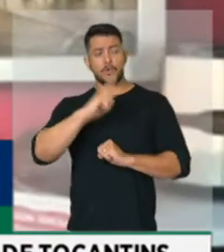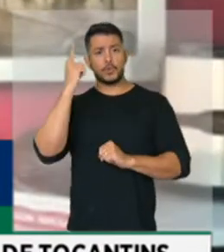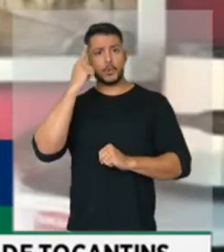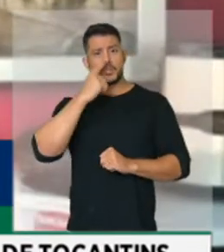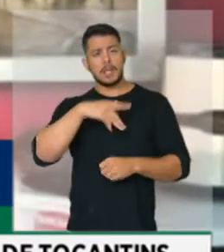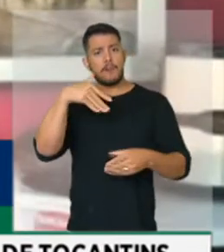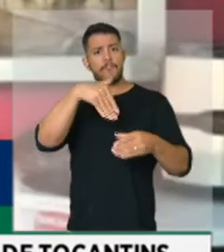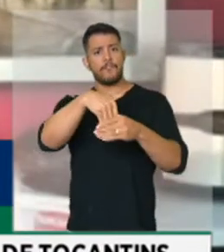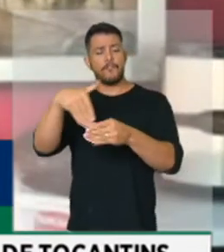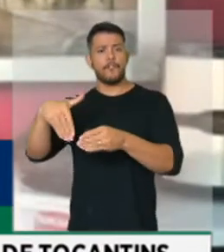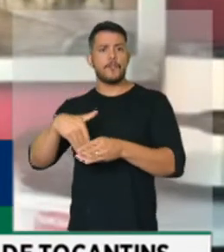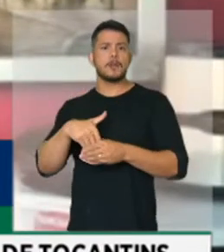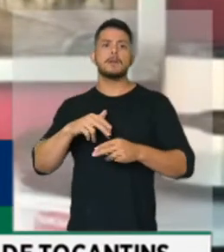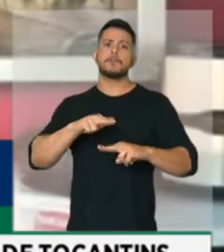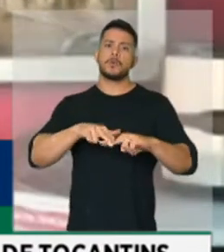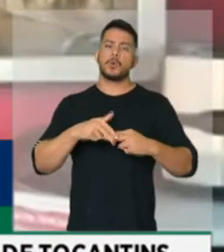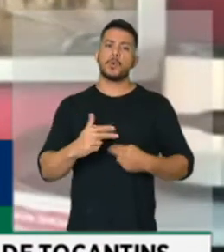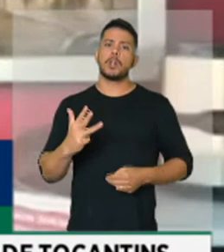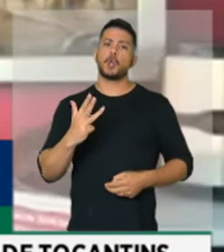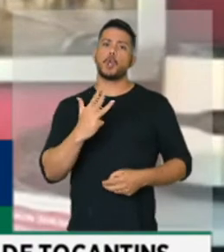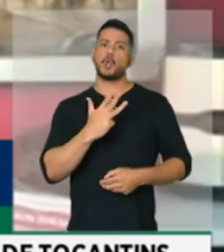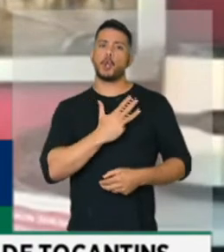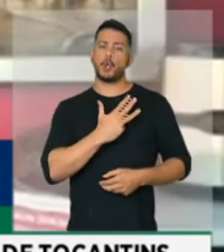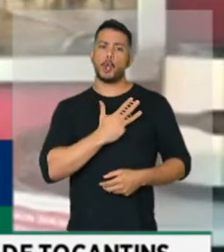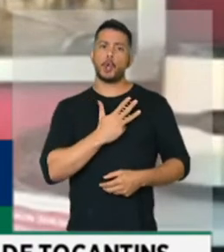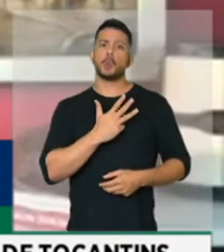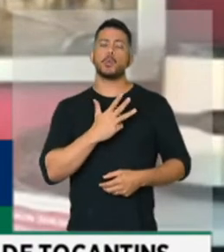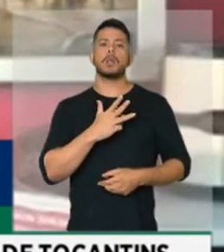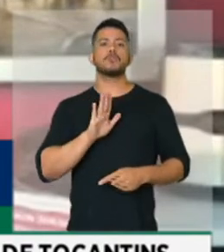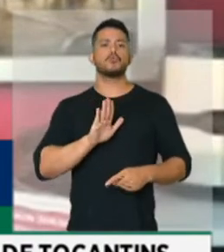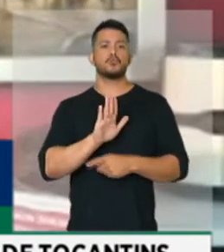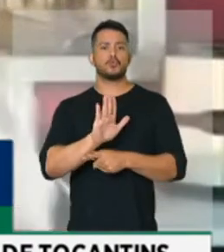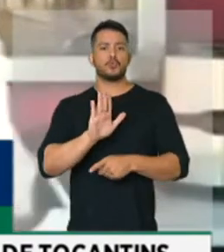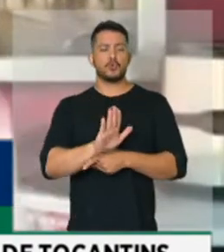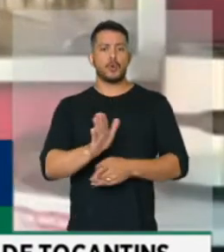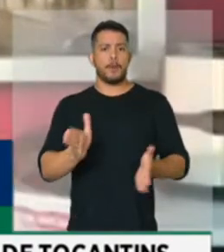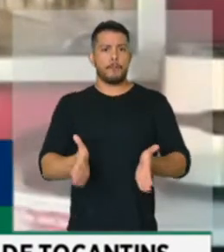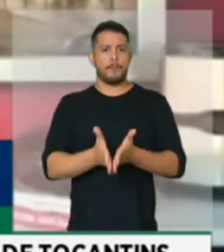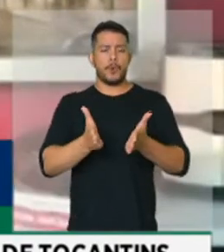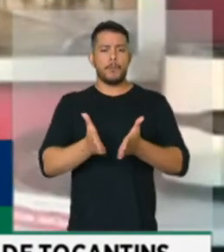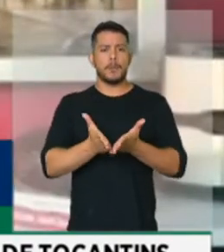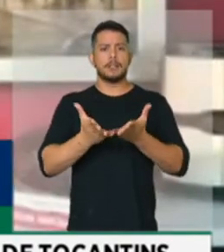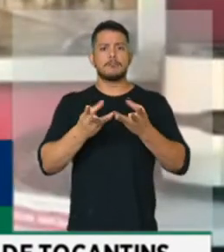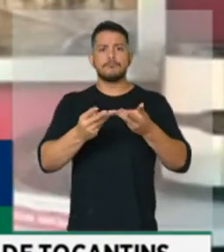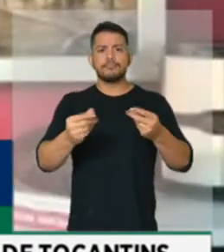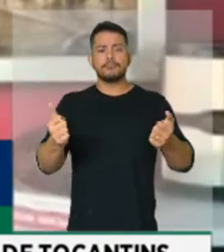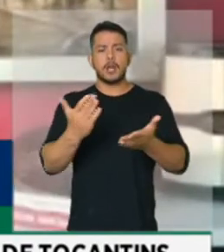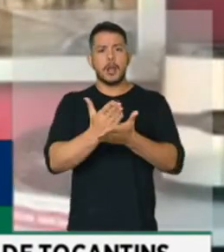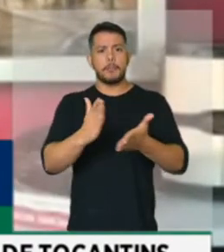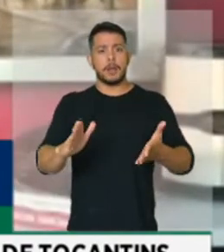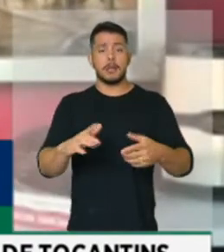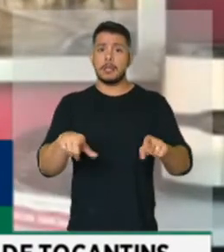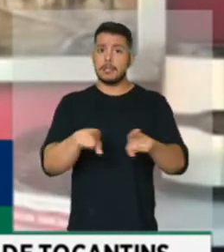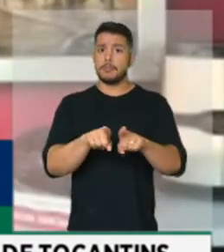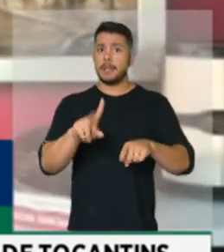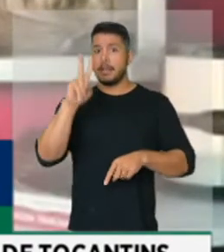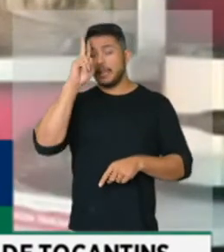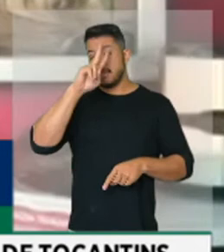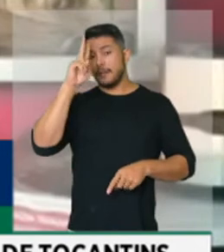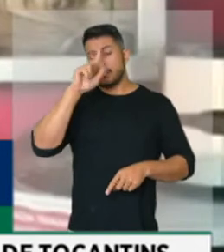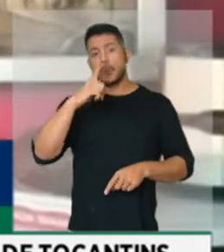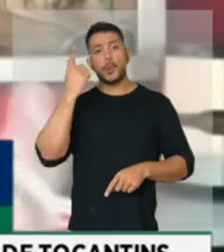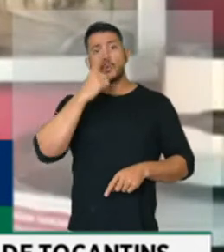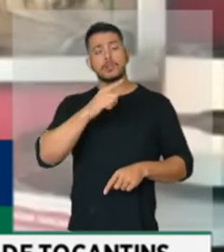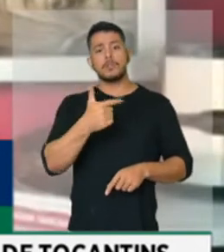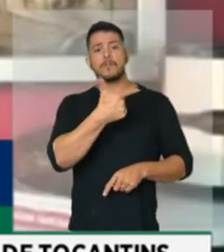que o Lula tirou mais de 40 milhões de pessoas da miséria. Elas lembram que o presidente Lula gerou mais de 20 milhões de empregos,